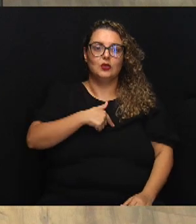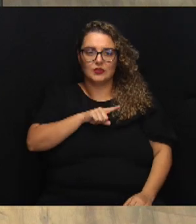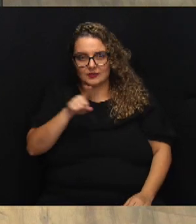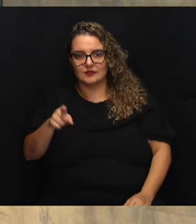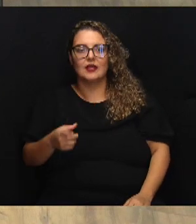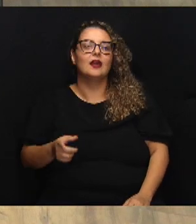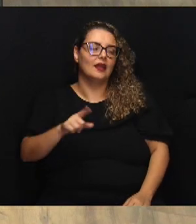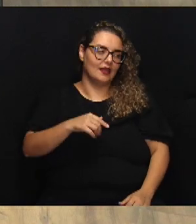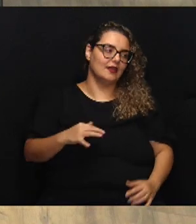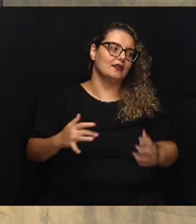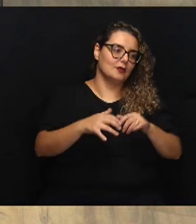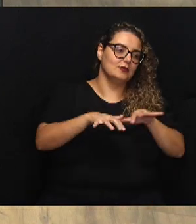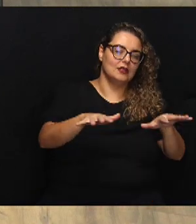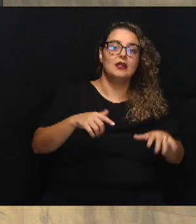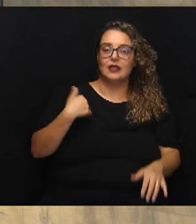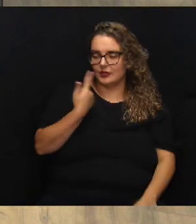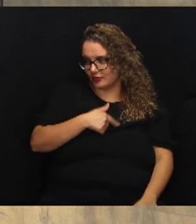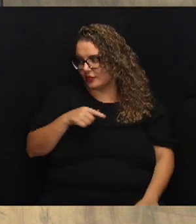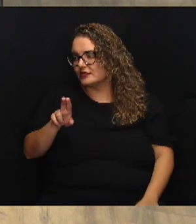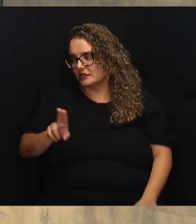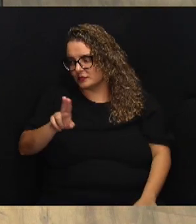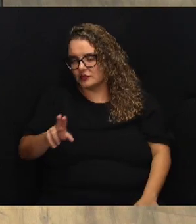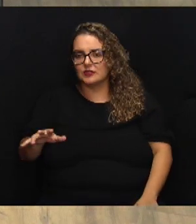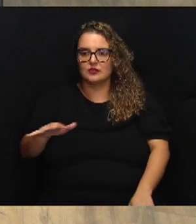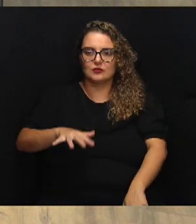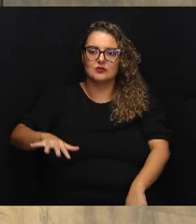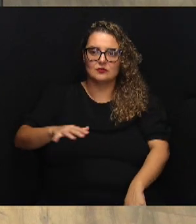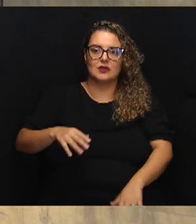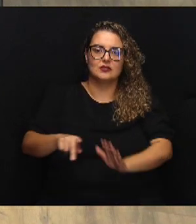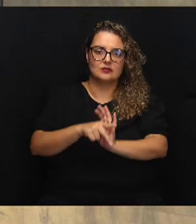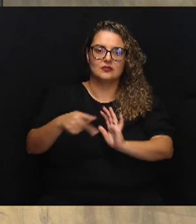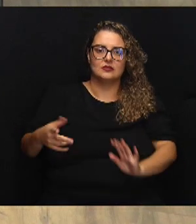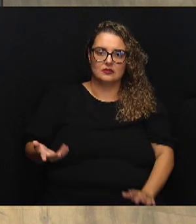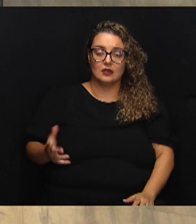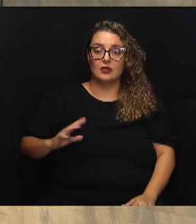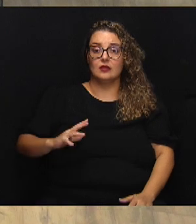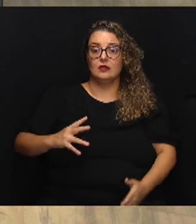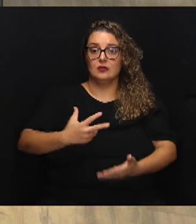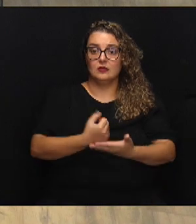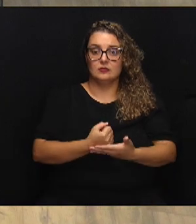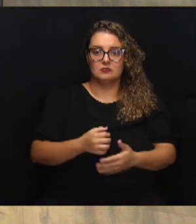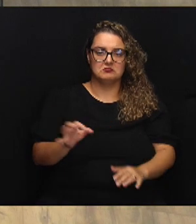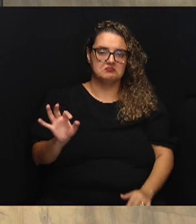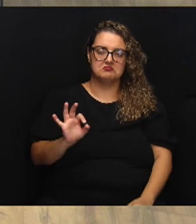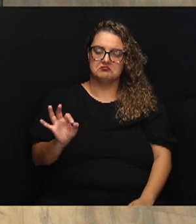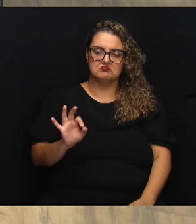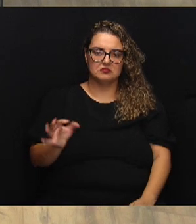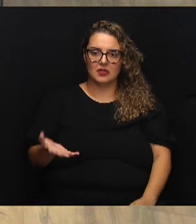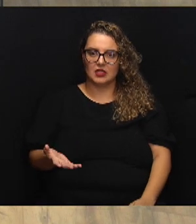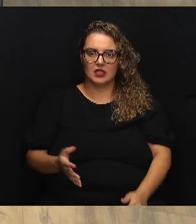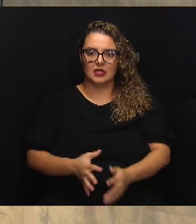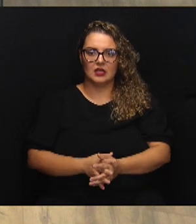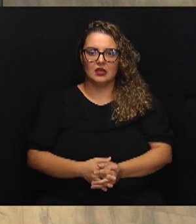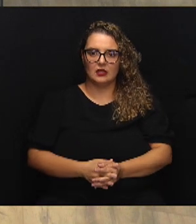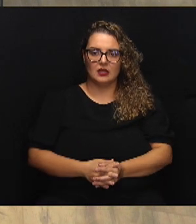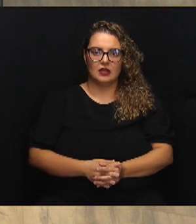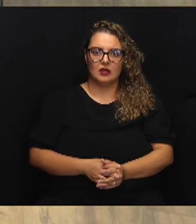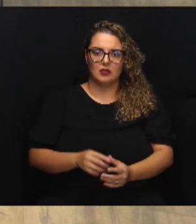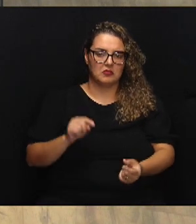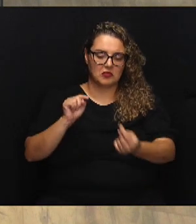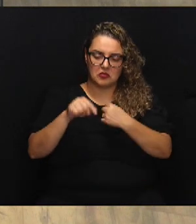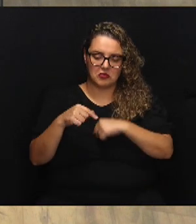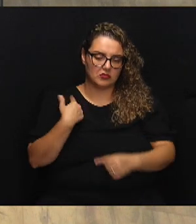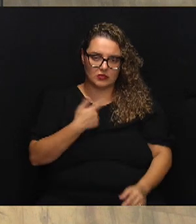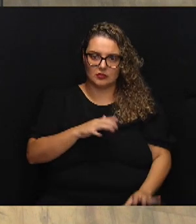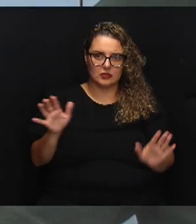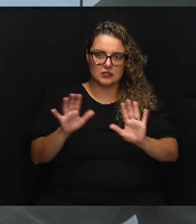somos culpados. E aí a gente também faz lá esse resgate, porque eles não cometem nenhum tipo de ofensa contra a gente, simplesmente